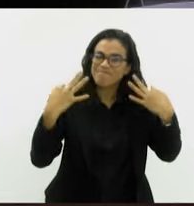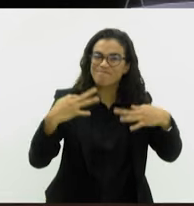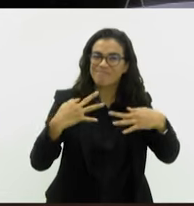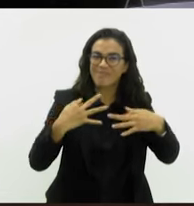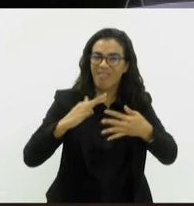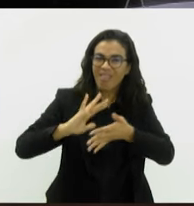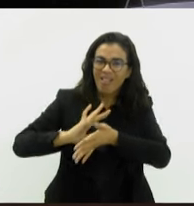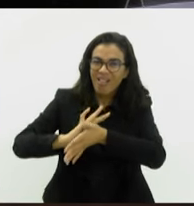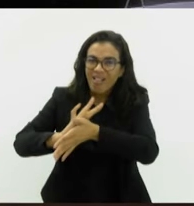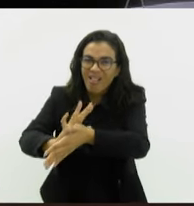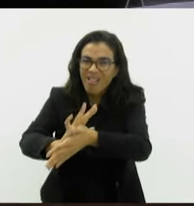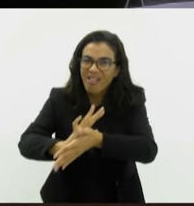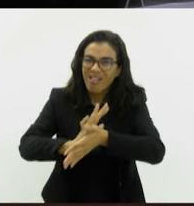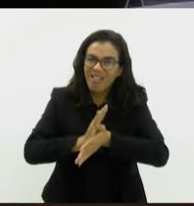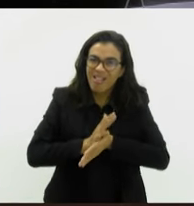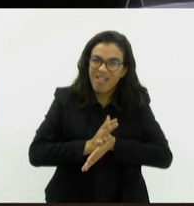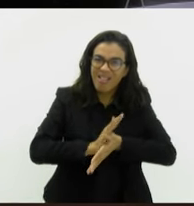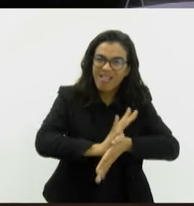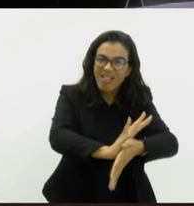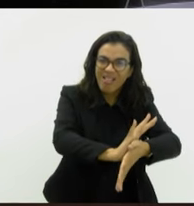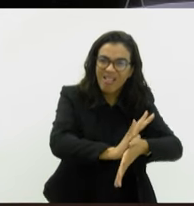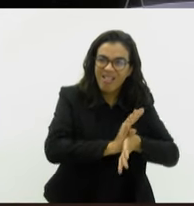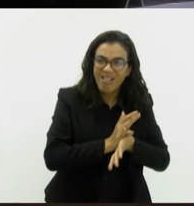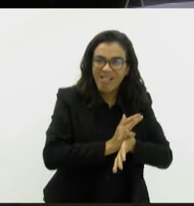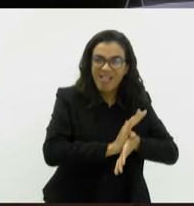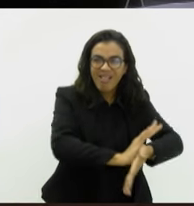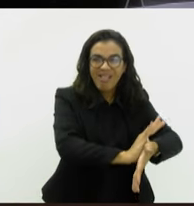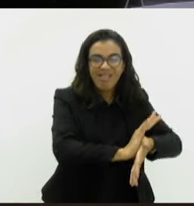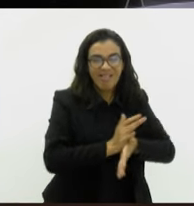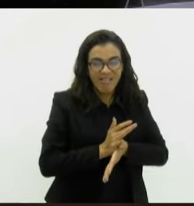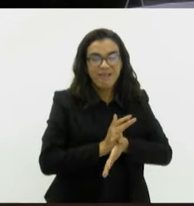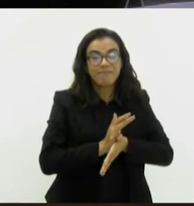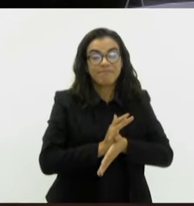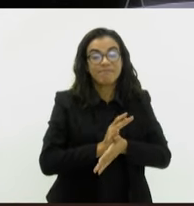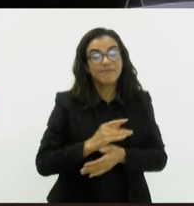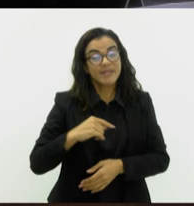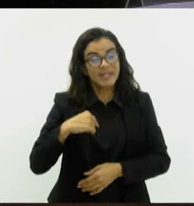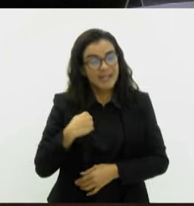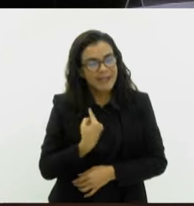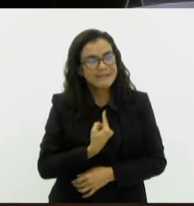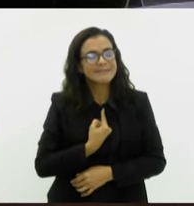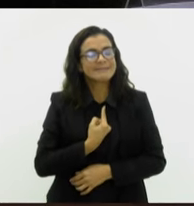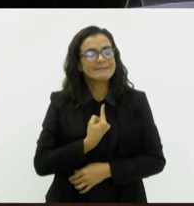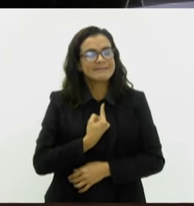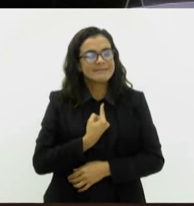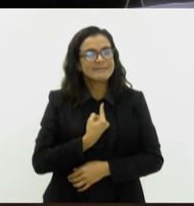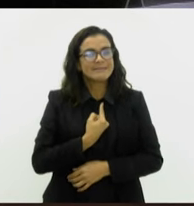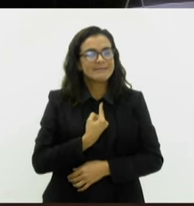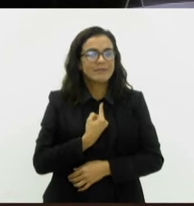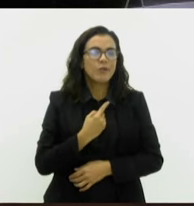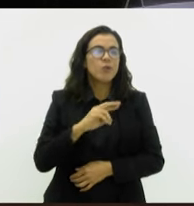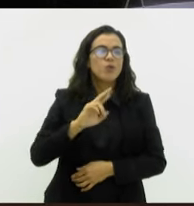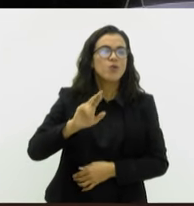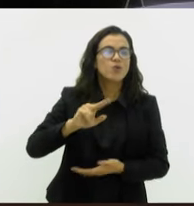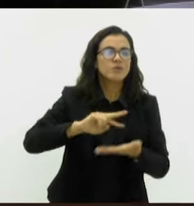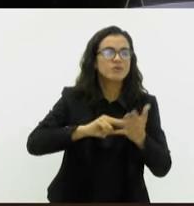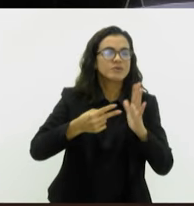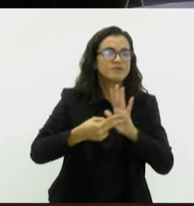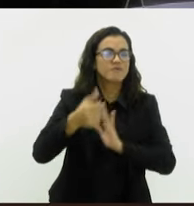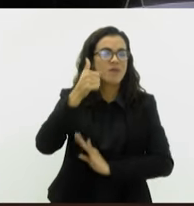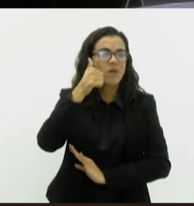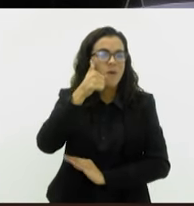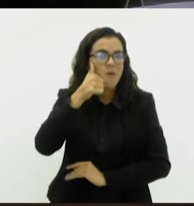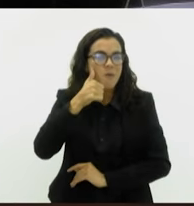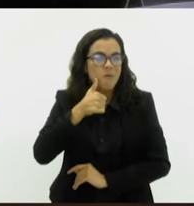discriminação o preconceito e a gente sabe não que a mulher